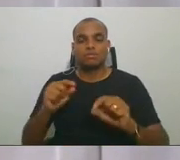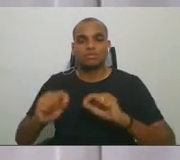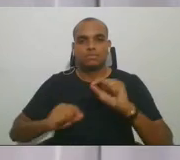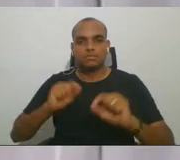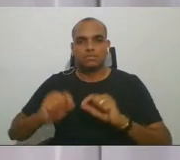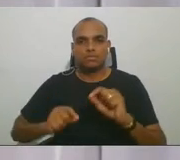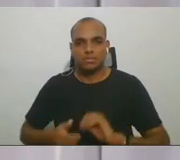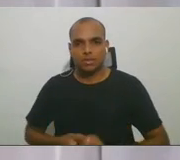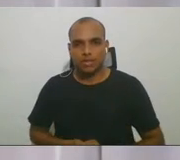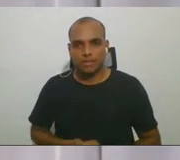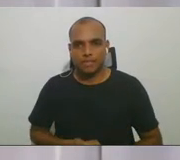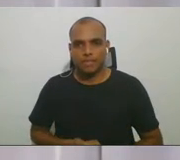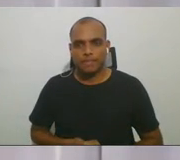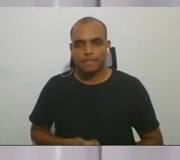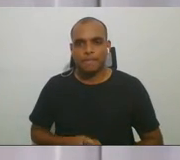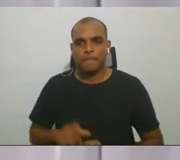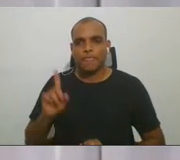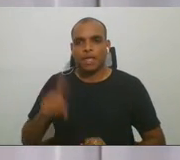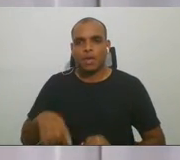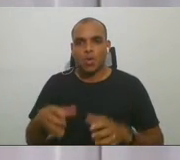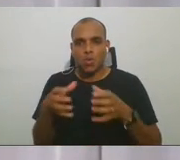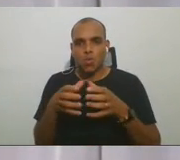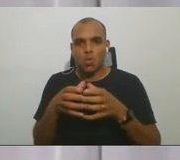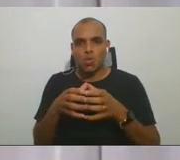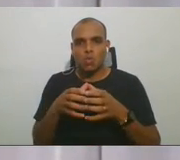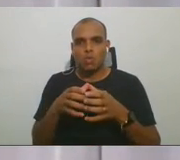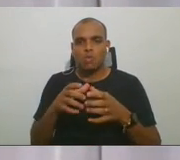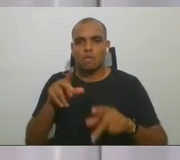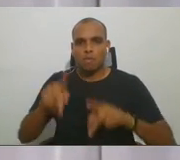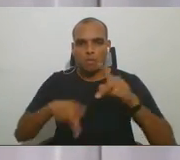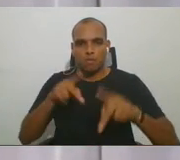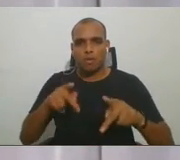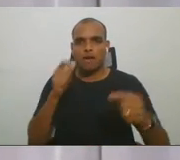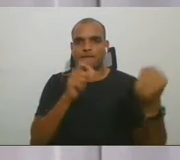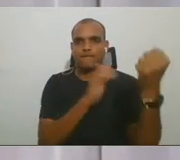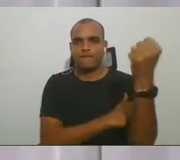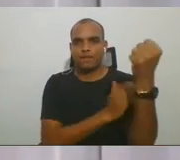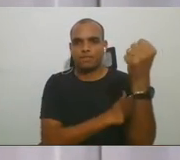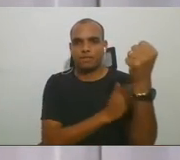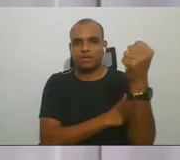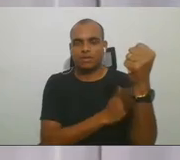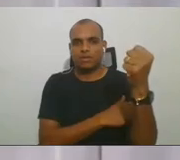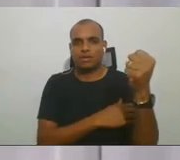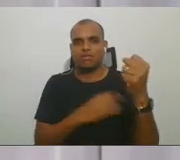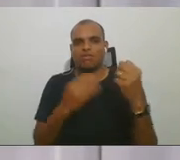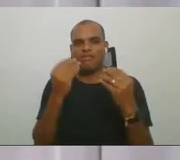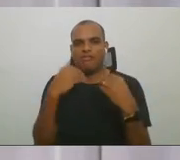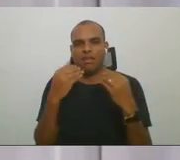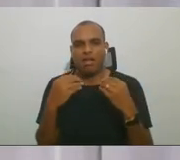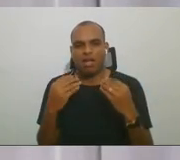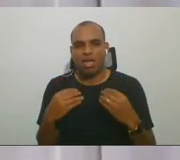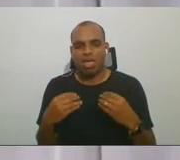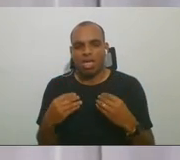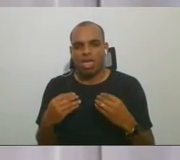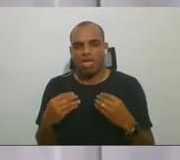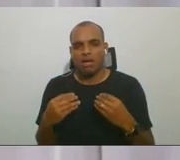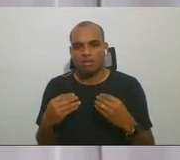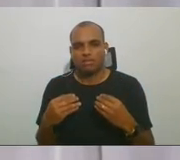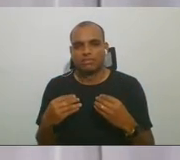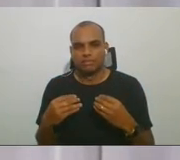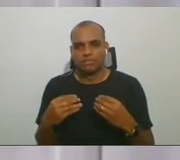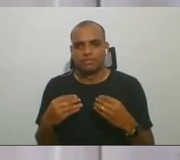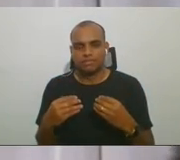derrame dos feminismos populares, muito a ver. Ali tem uma cota indescindível para ter em